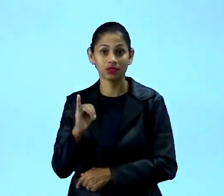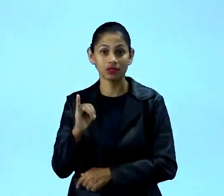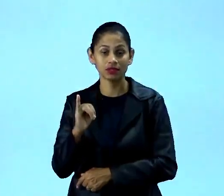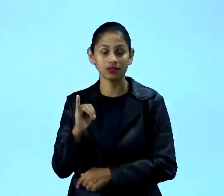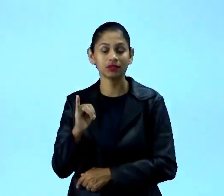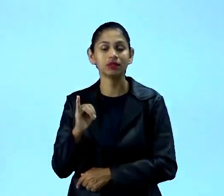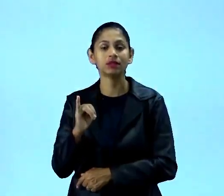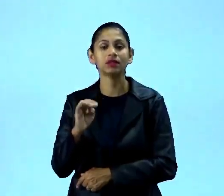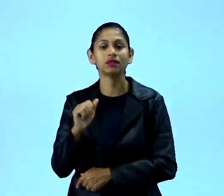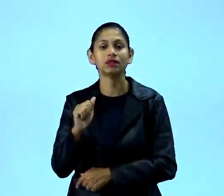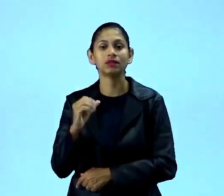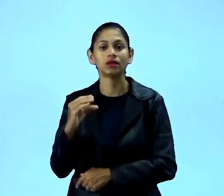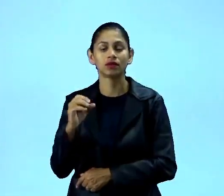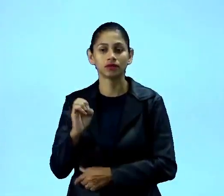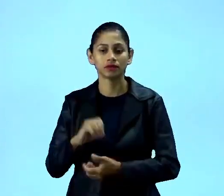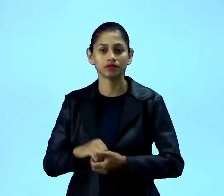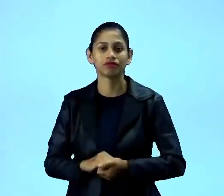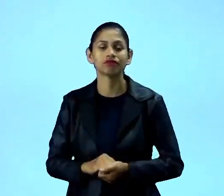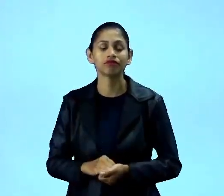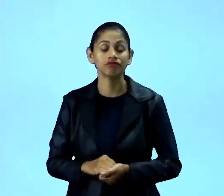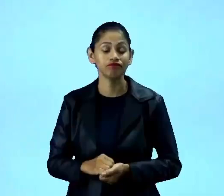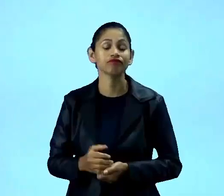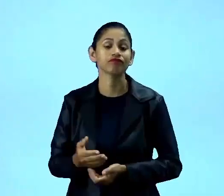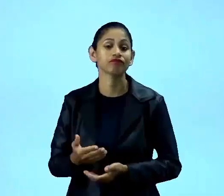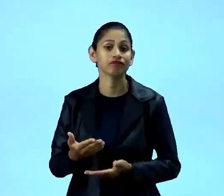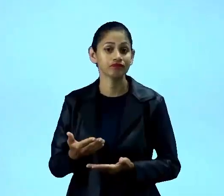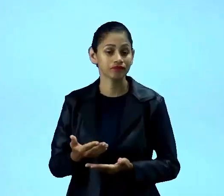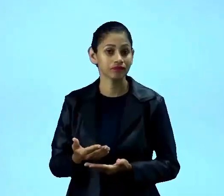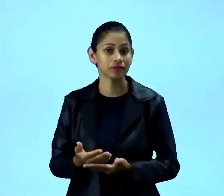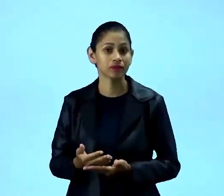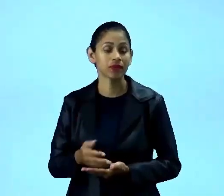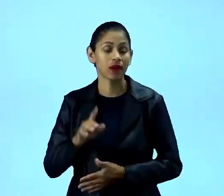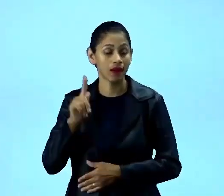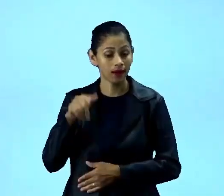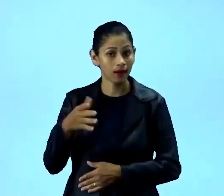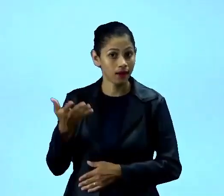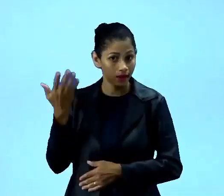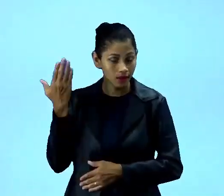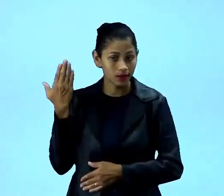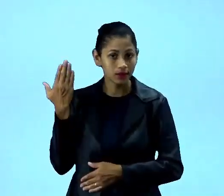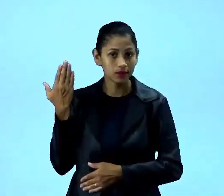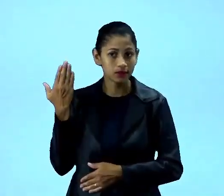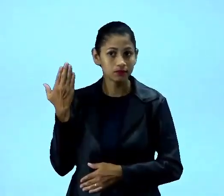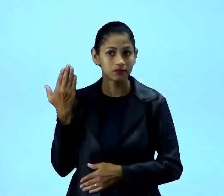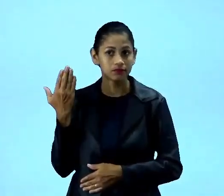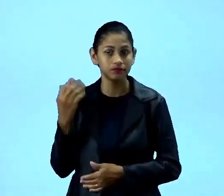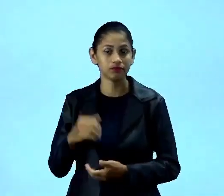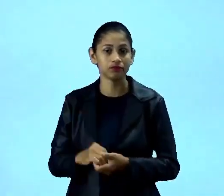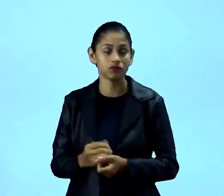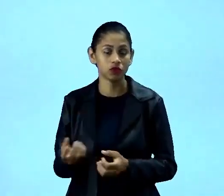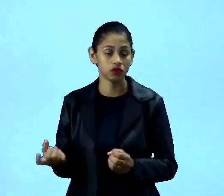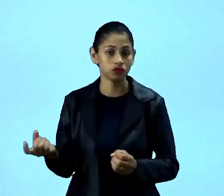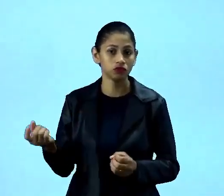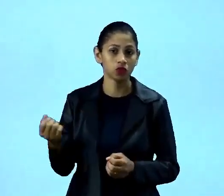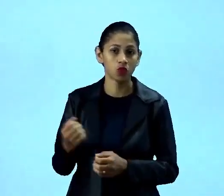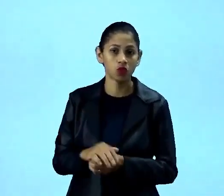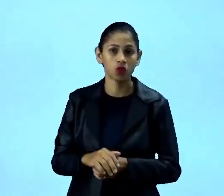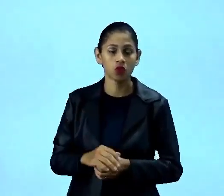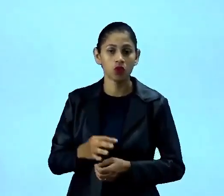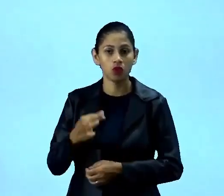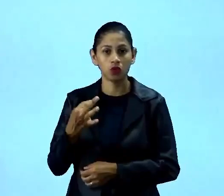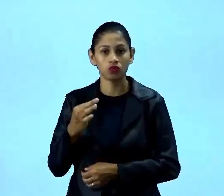fato, né, um fato pouco conhecido, né? Mas, né, como o totalitarismo ele volta aí,